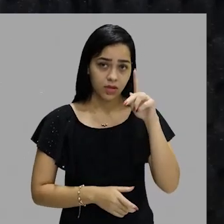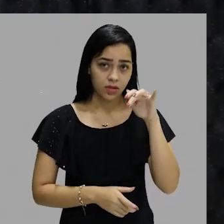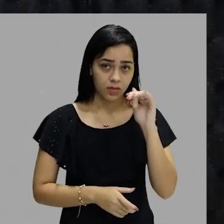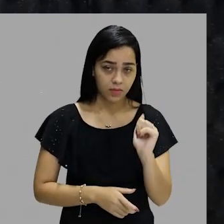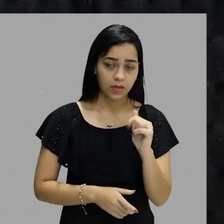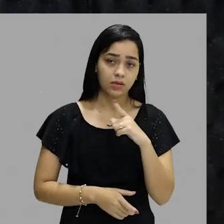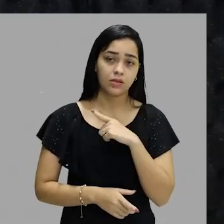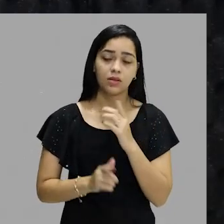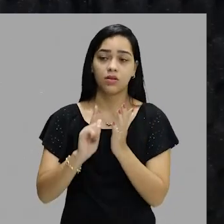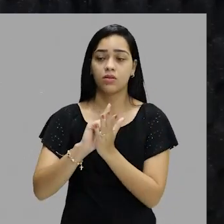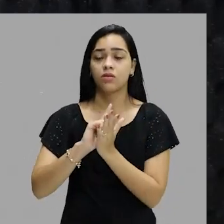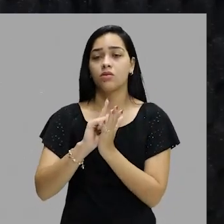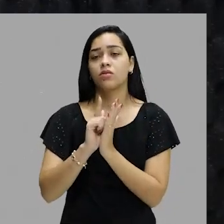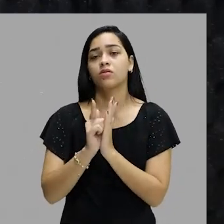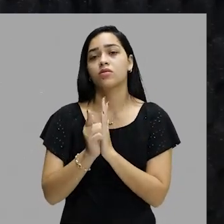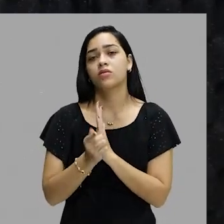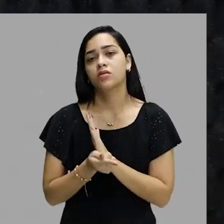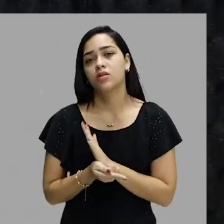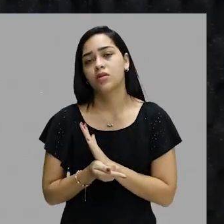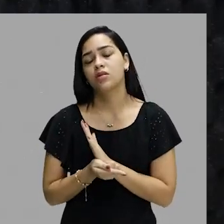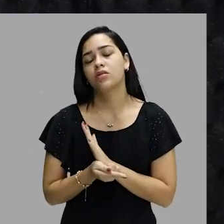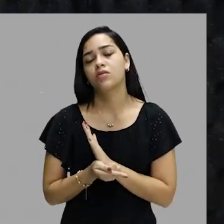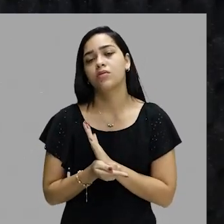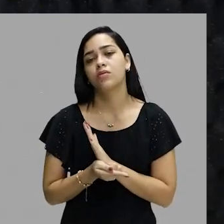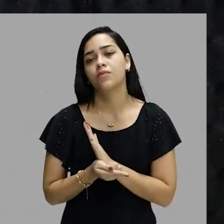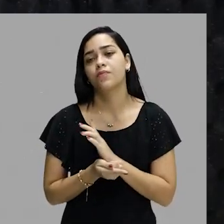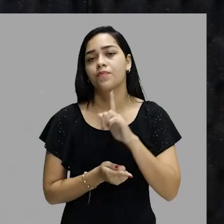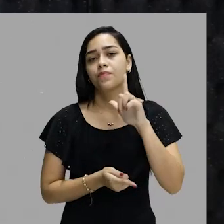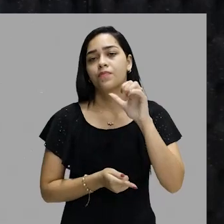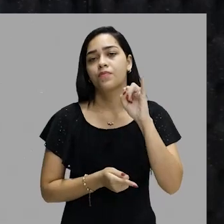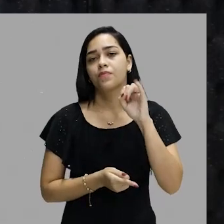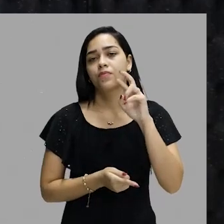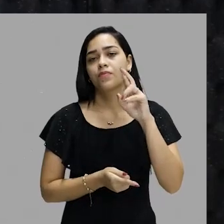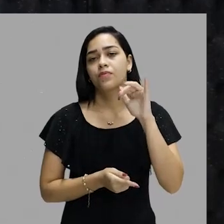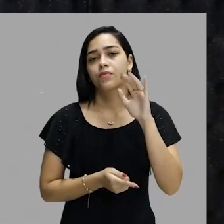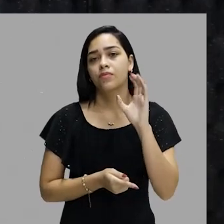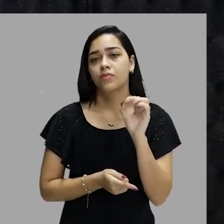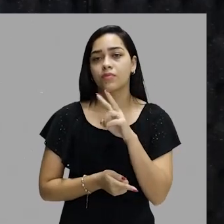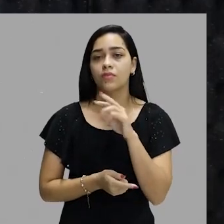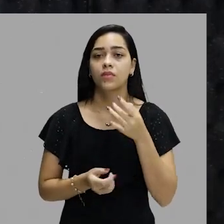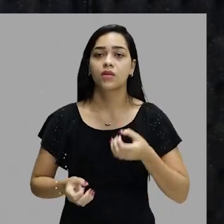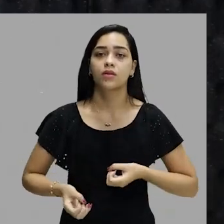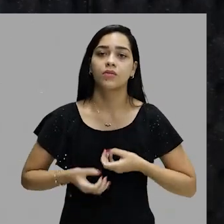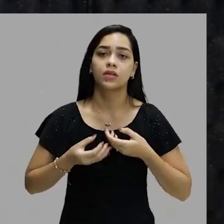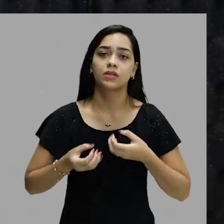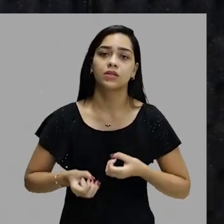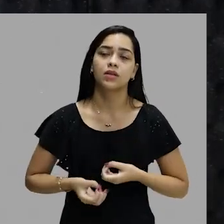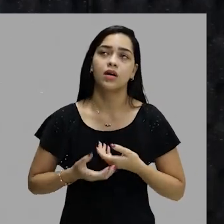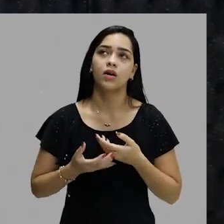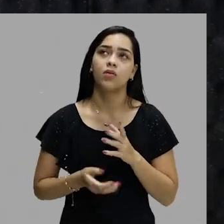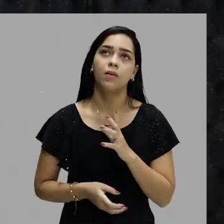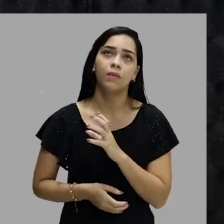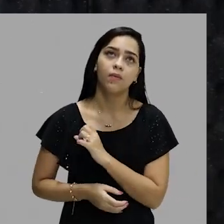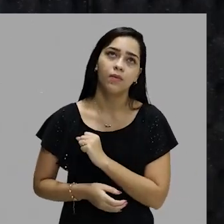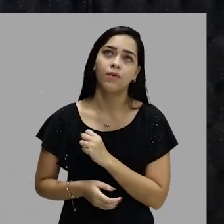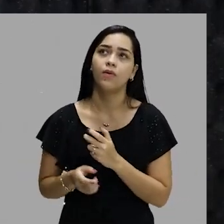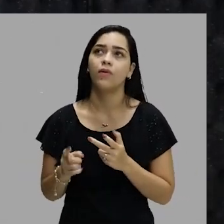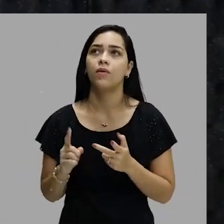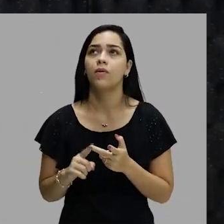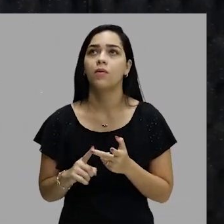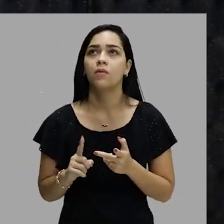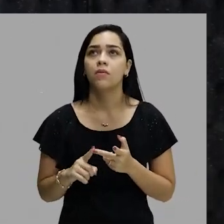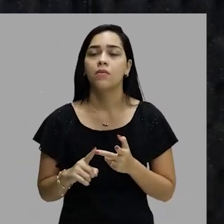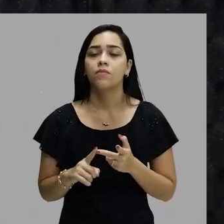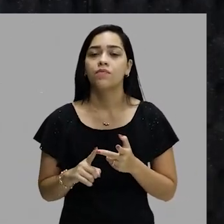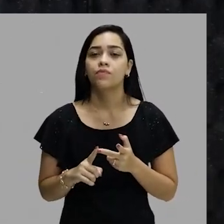temos os gêneros, né? Então, o gênero lírico, que é esse que vai expressar o amor,